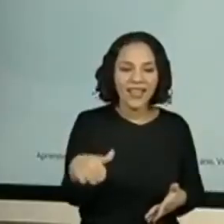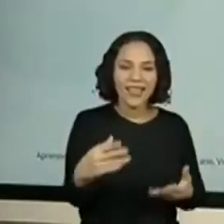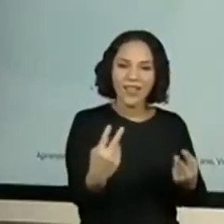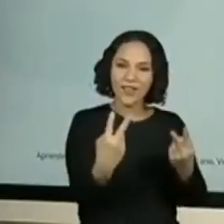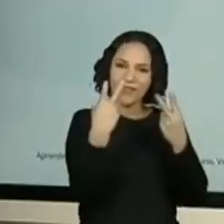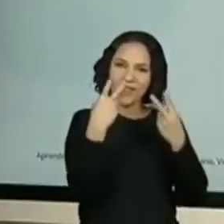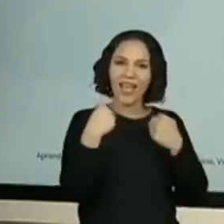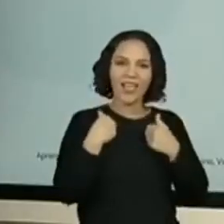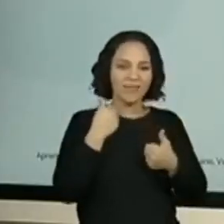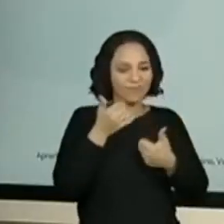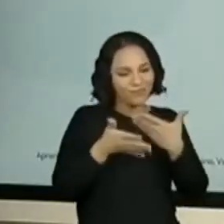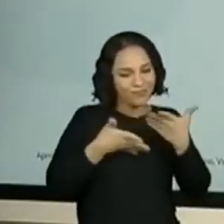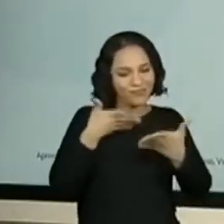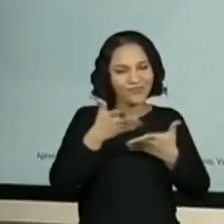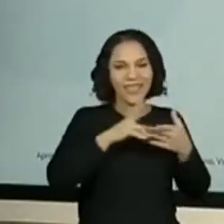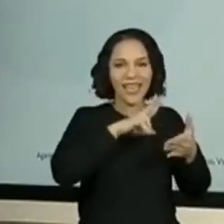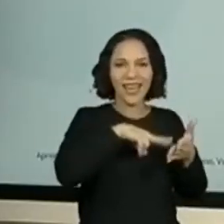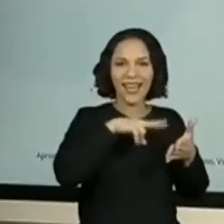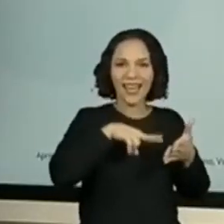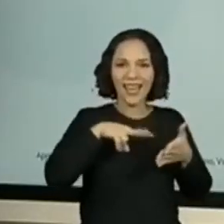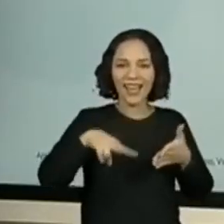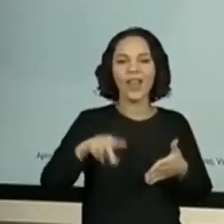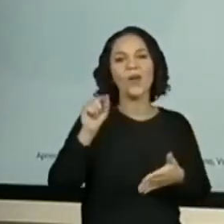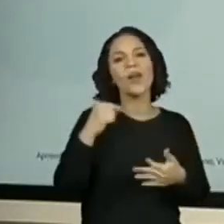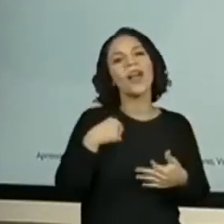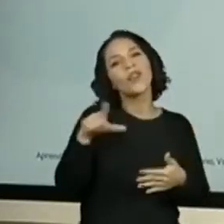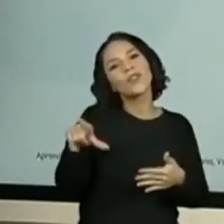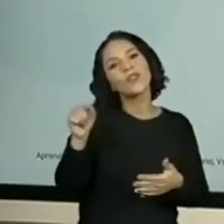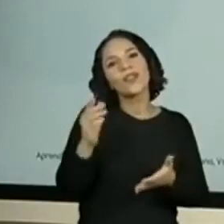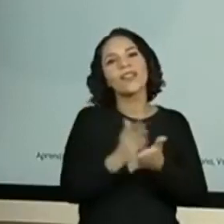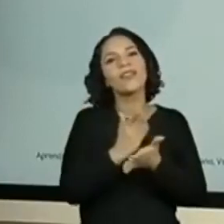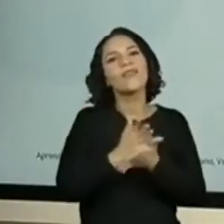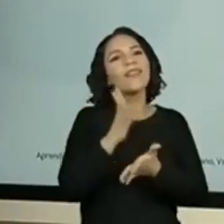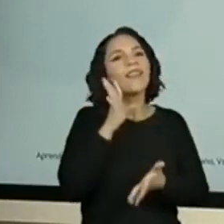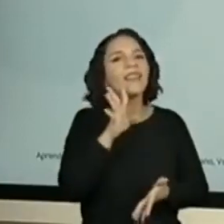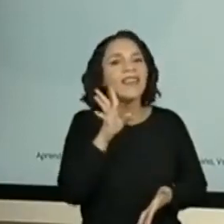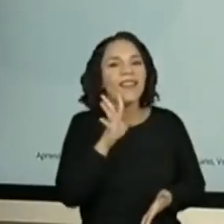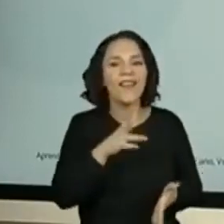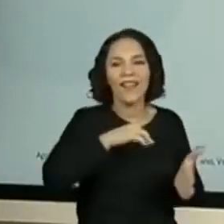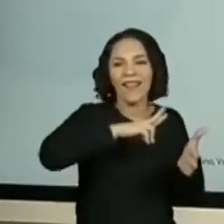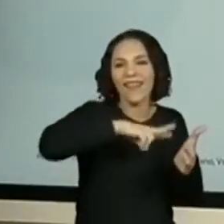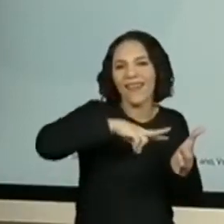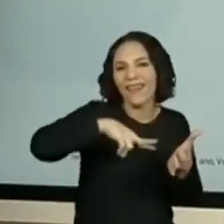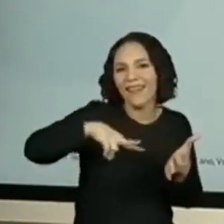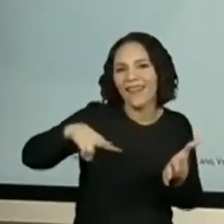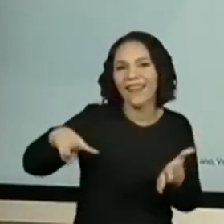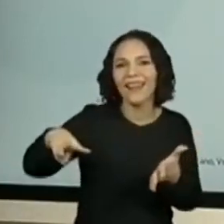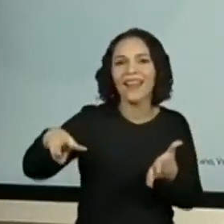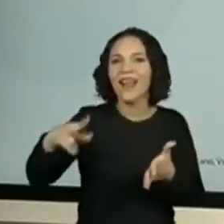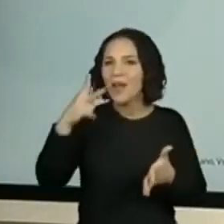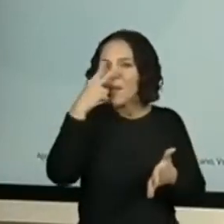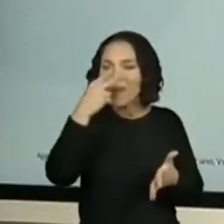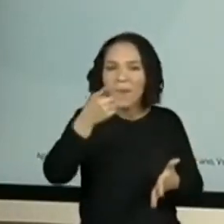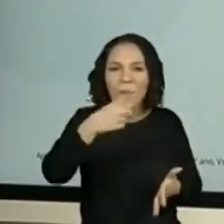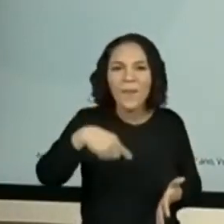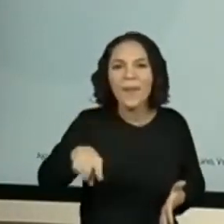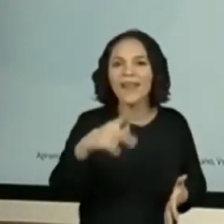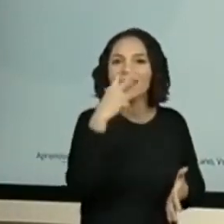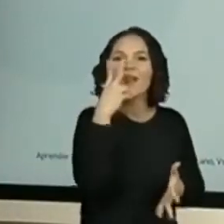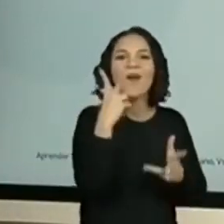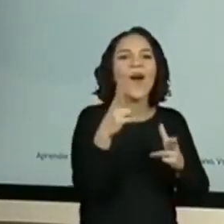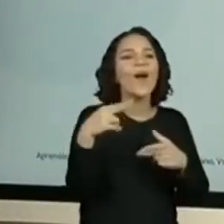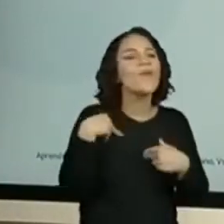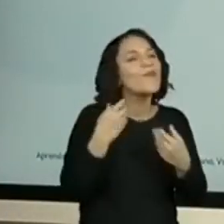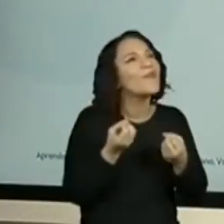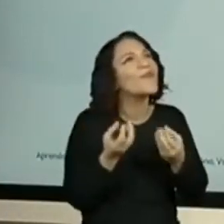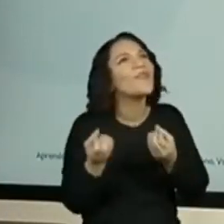Contar um pouquinho daquilo que eu gosto, escolher um livro bem bacana e a gente lê e traz vocês, e envolve vocês. E